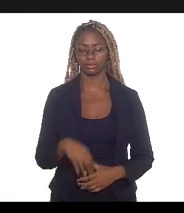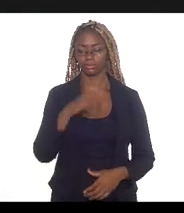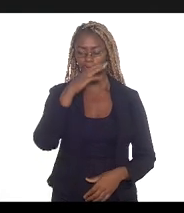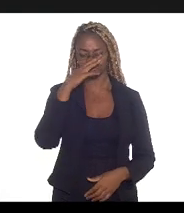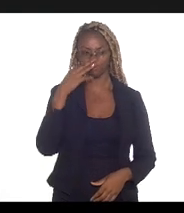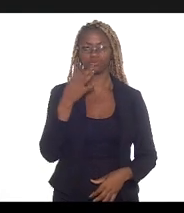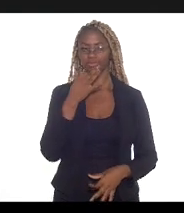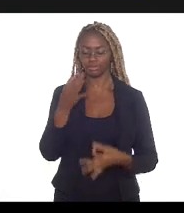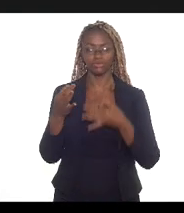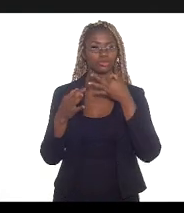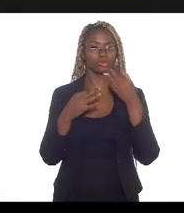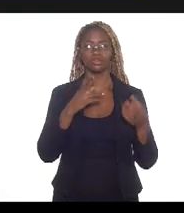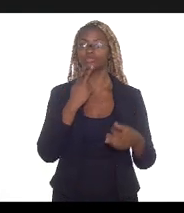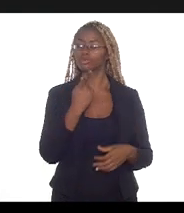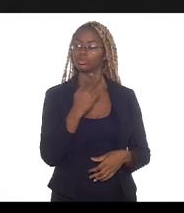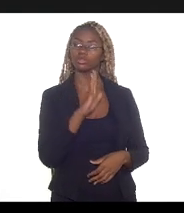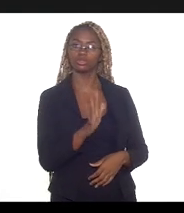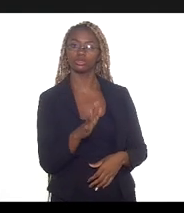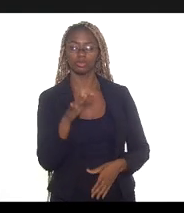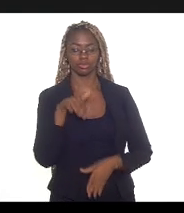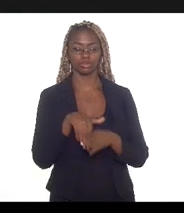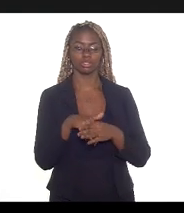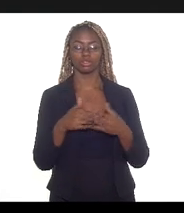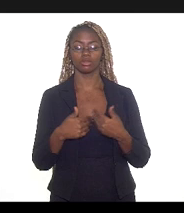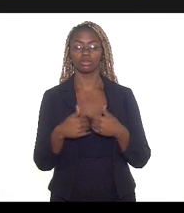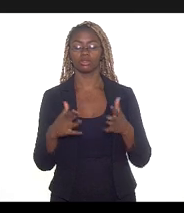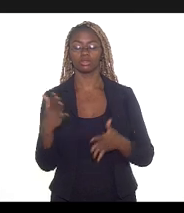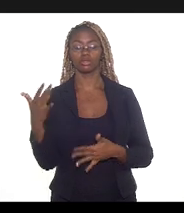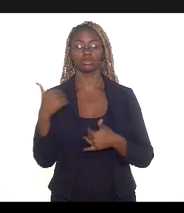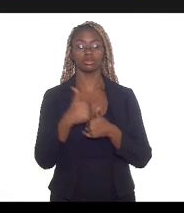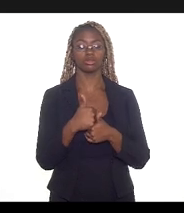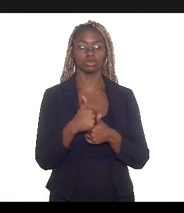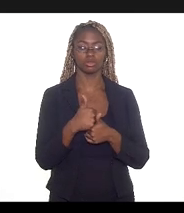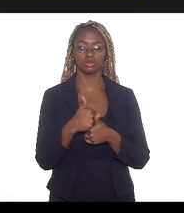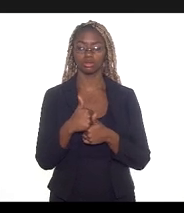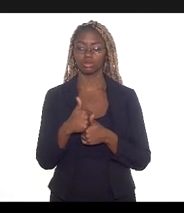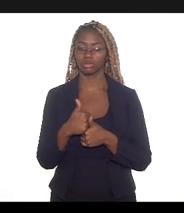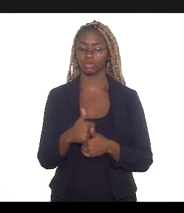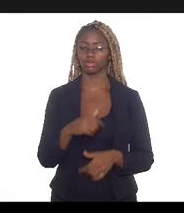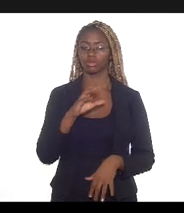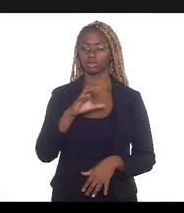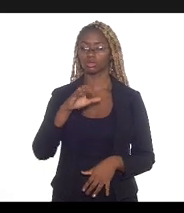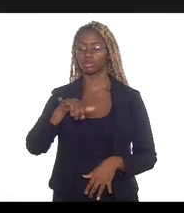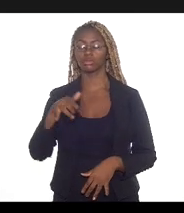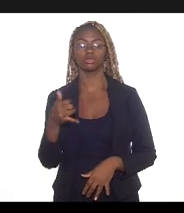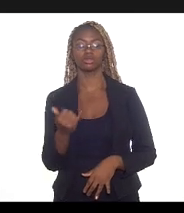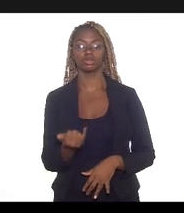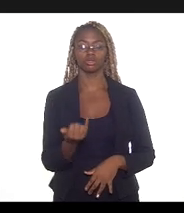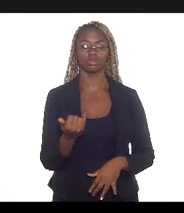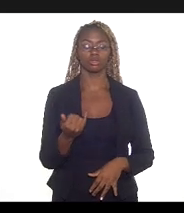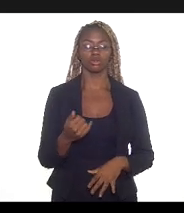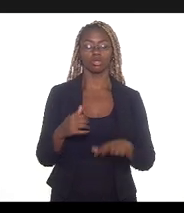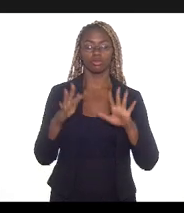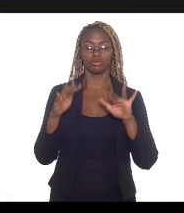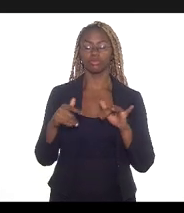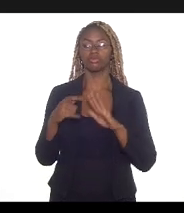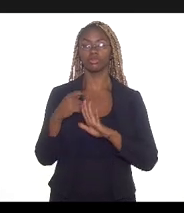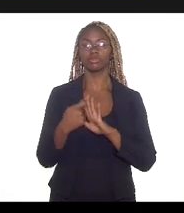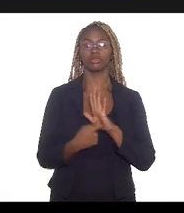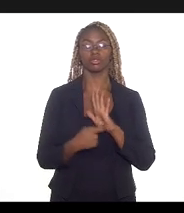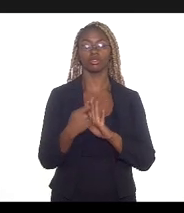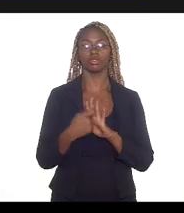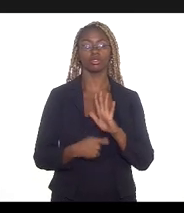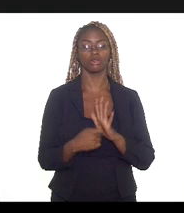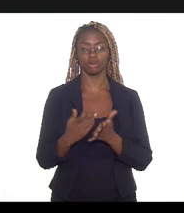pareceres emitidos em votação substitutivo da Comissão de Constituição e Justiça, conforme a final de redação que a